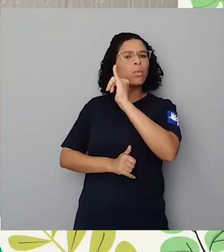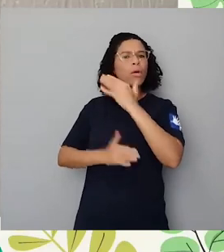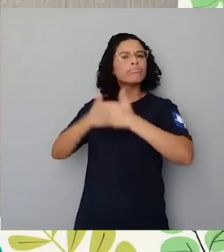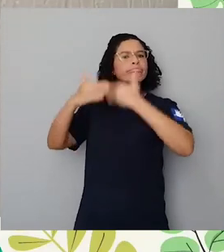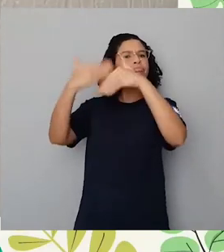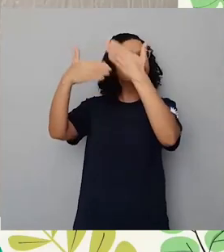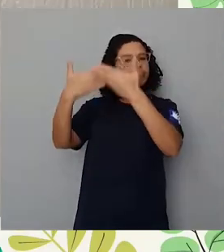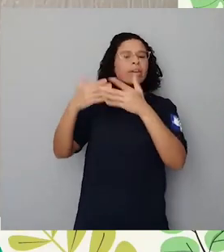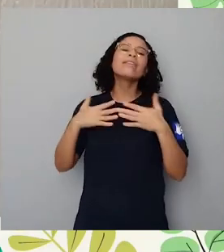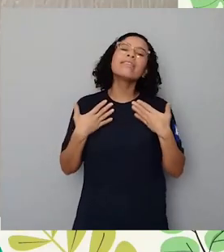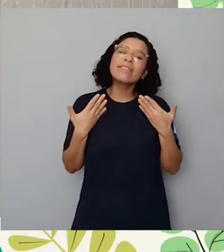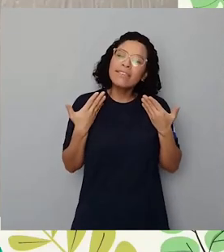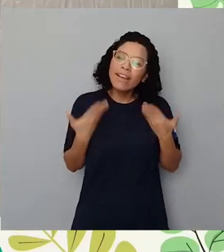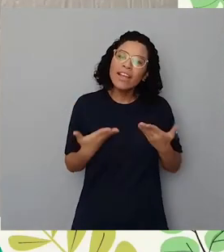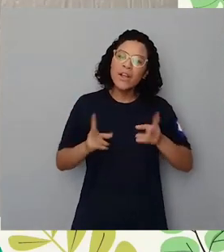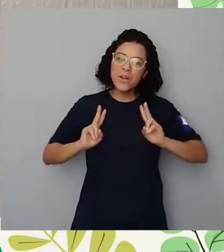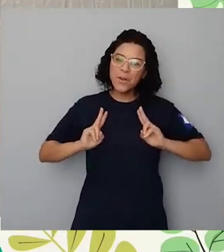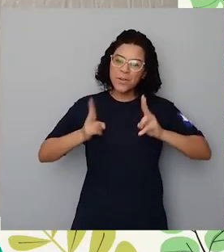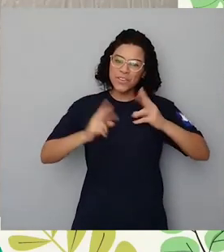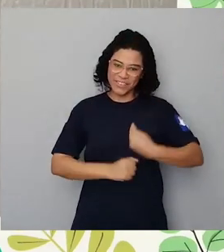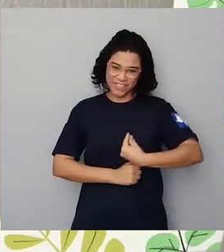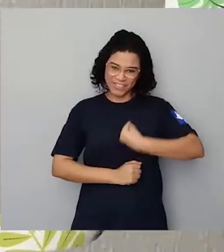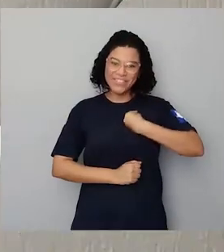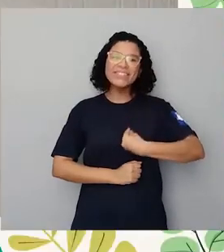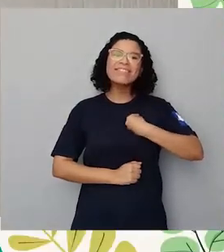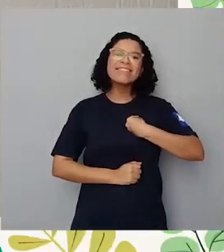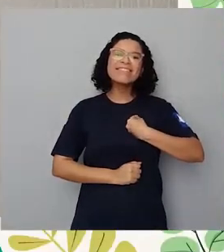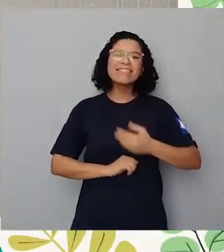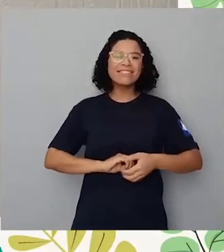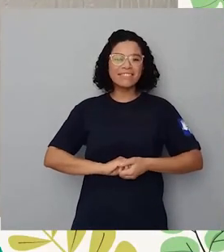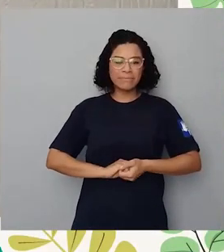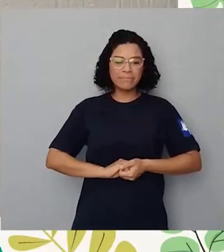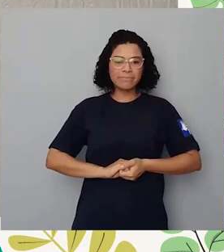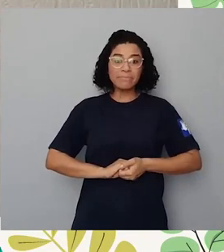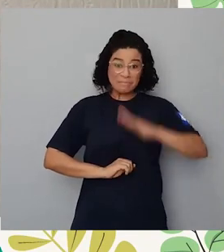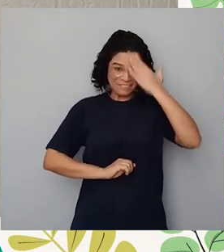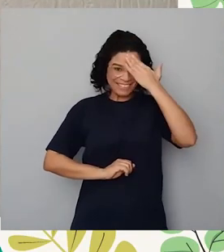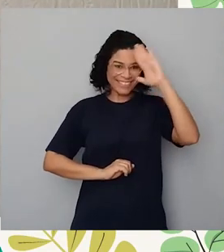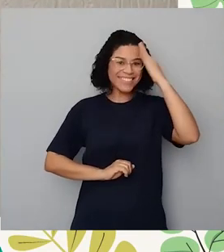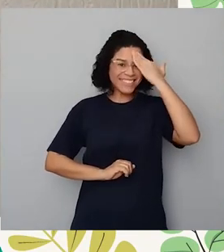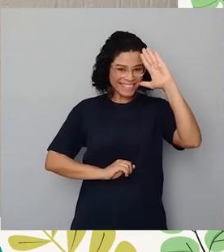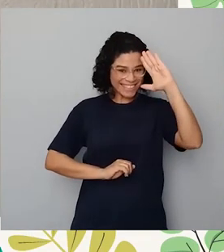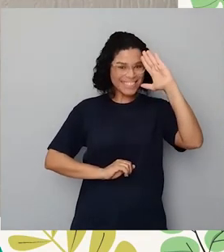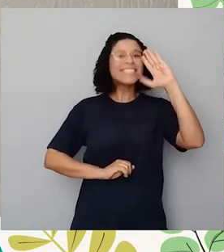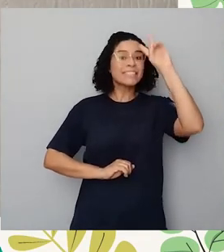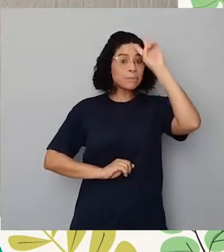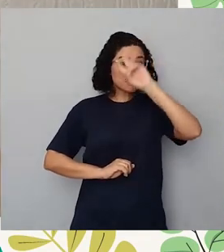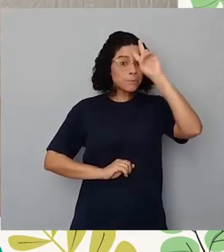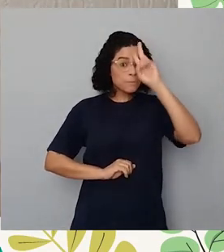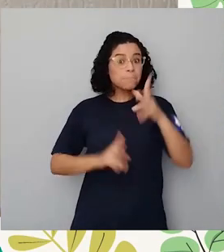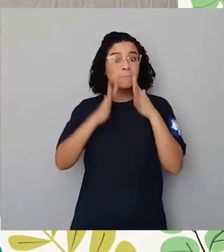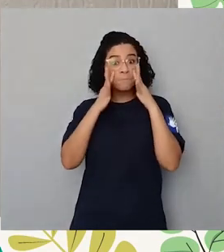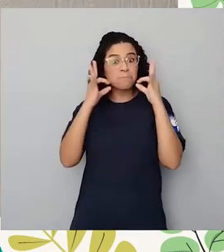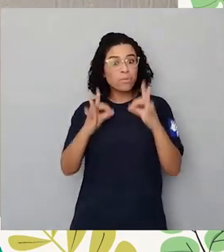filhos e seus filhos. Só assim continuaremos vivos. Vocês ouviram a história? Viram que a